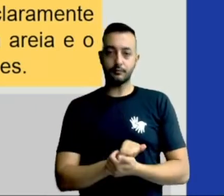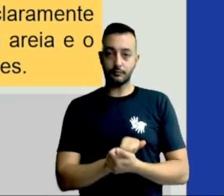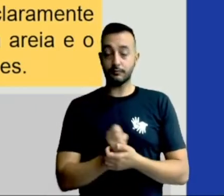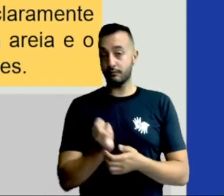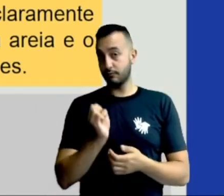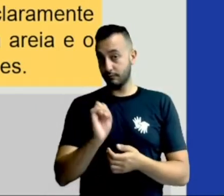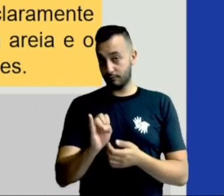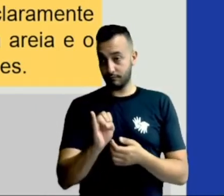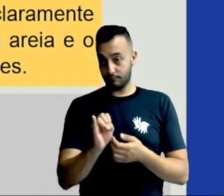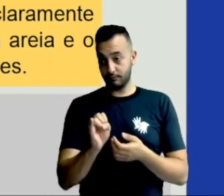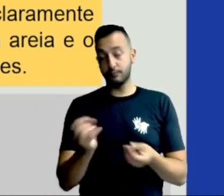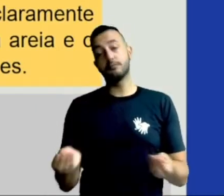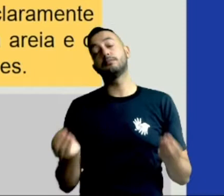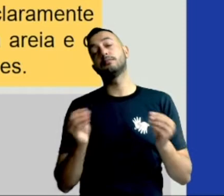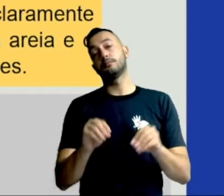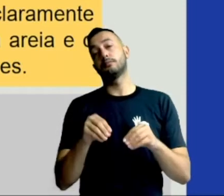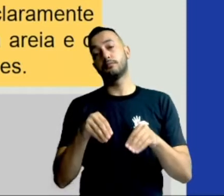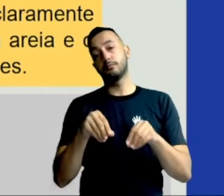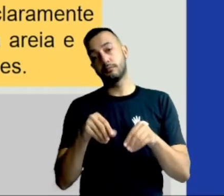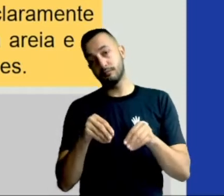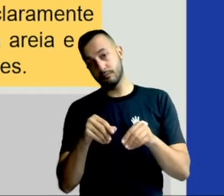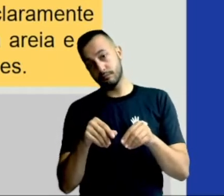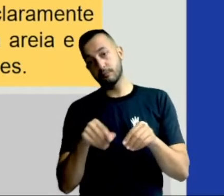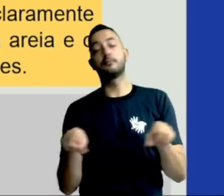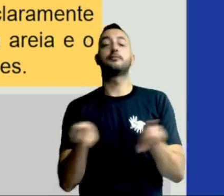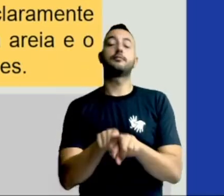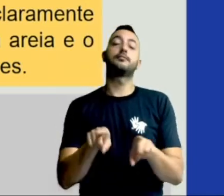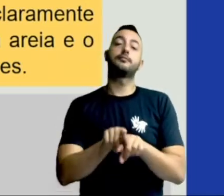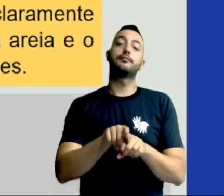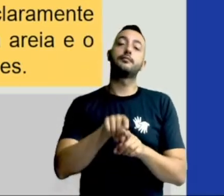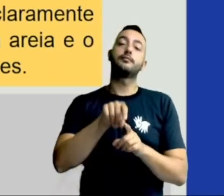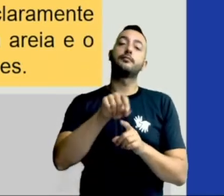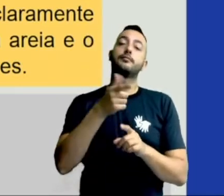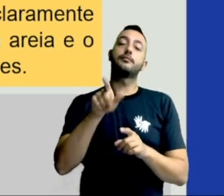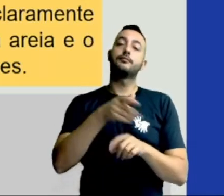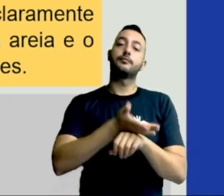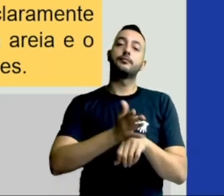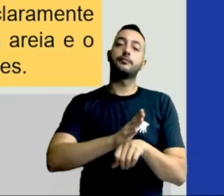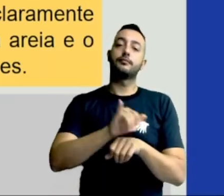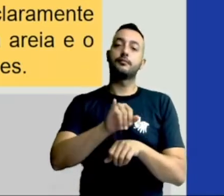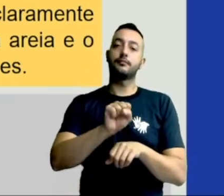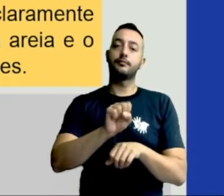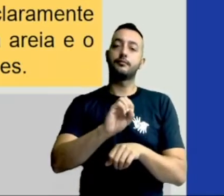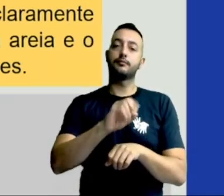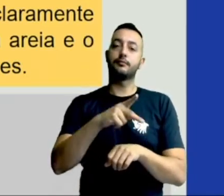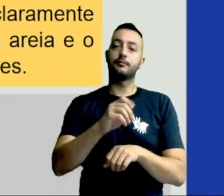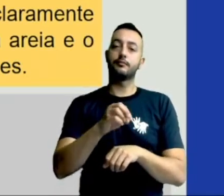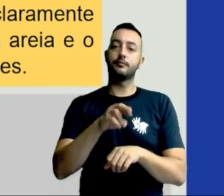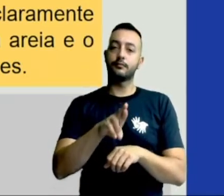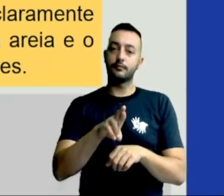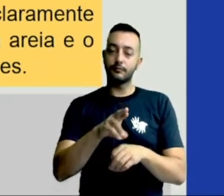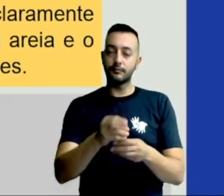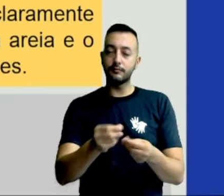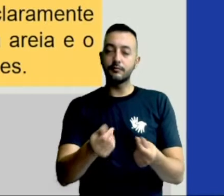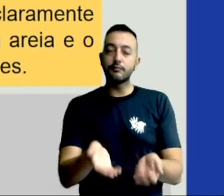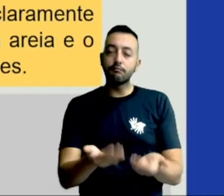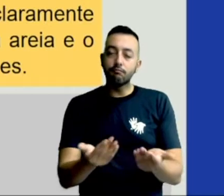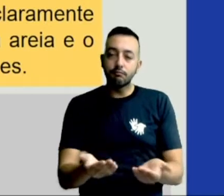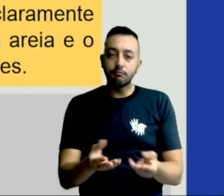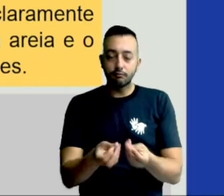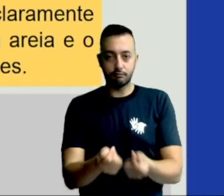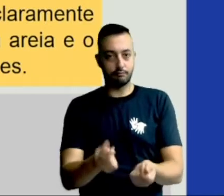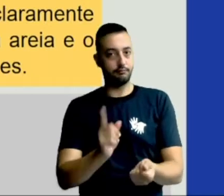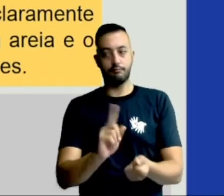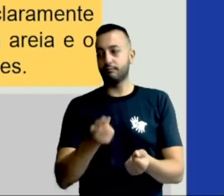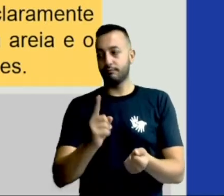se adicionarmos areia e isopor na água, nenhum dos dois se dissolverá, como podemos ver claramente